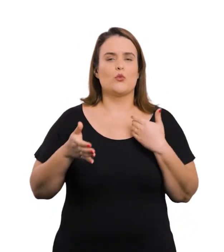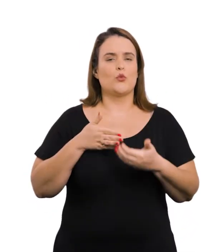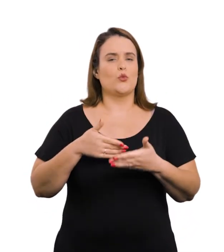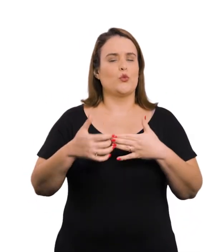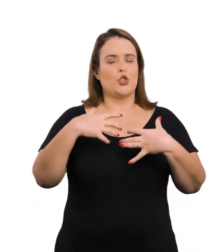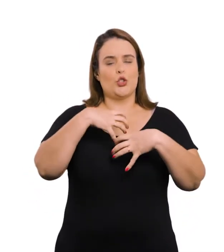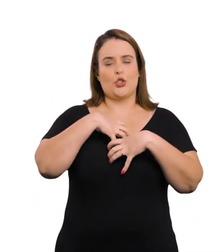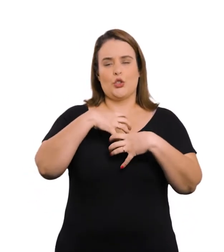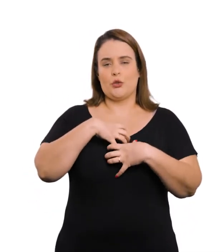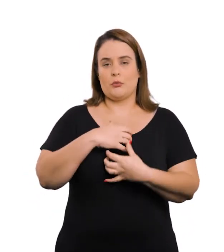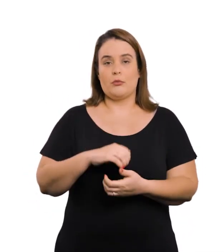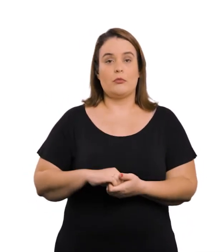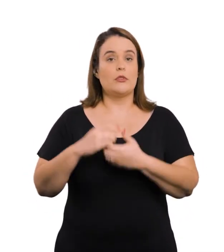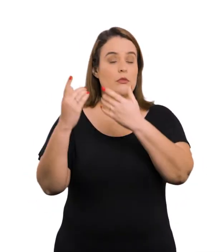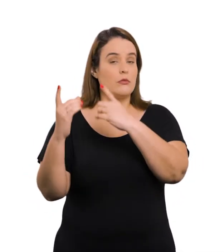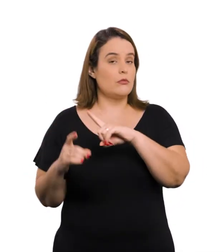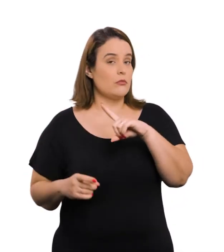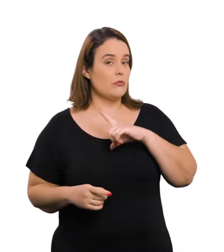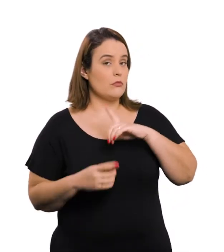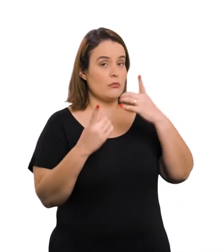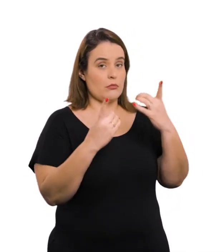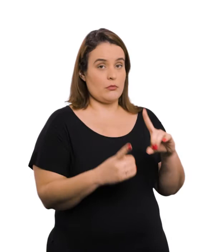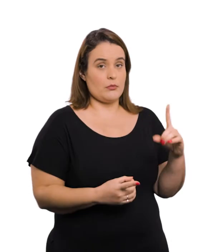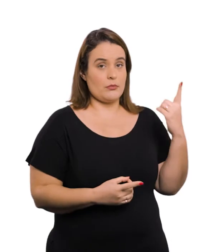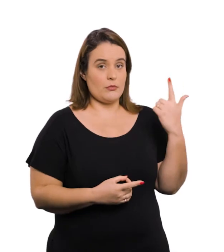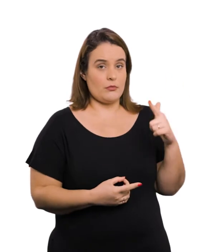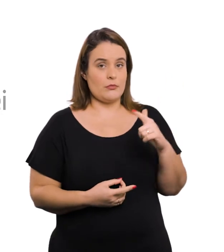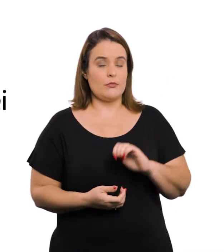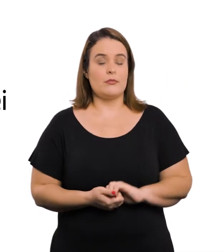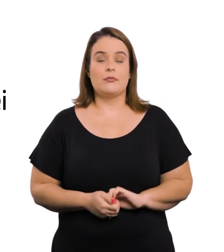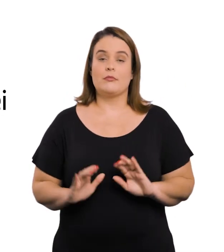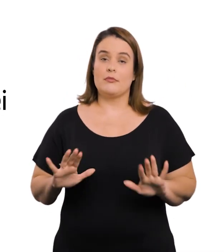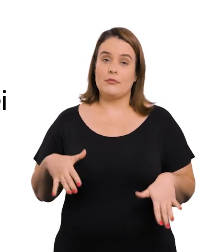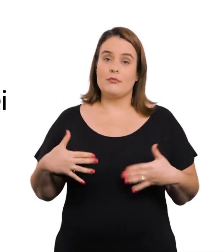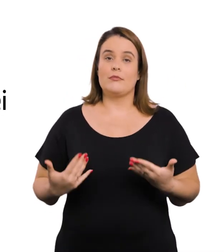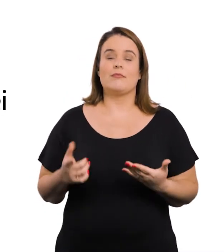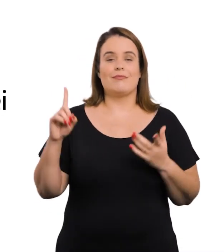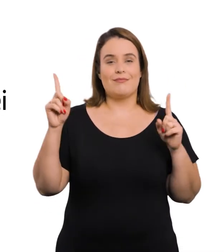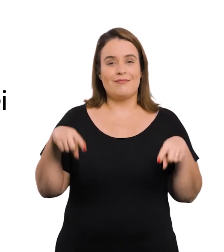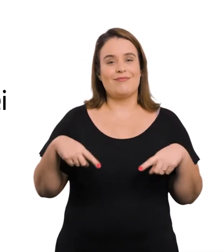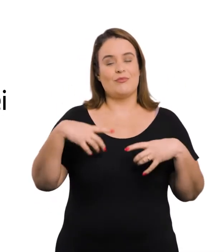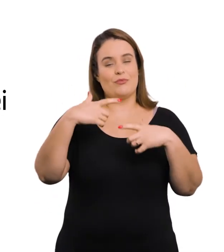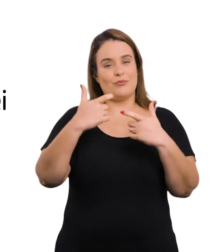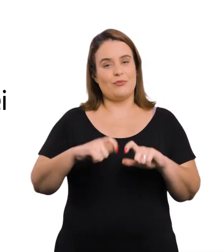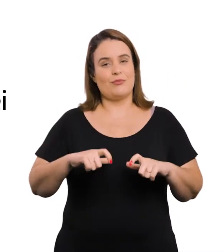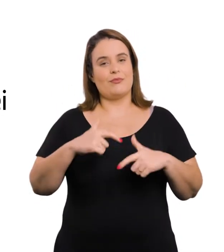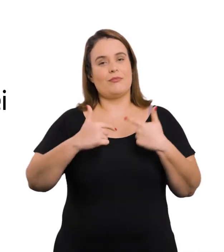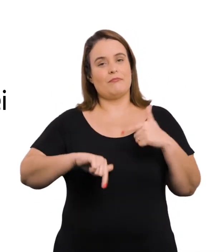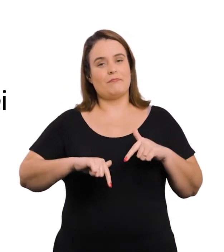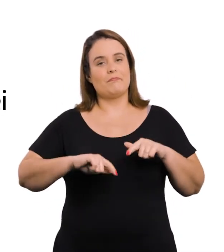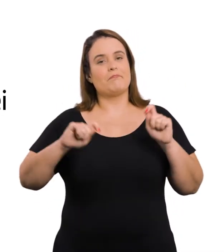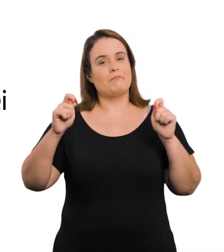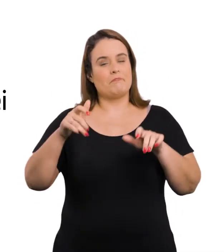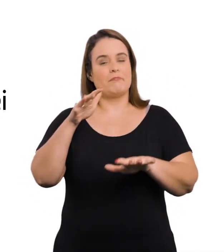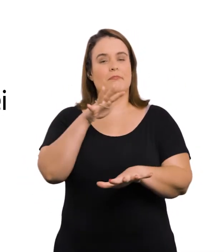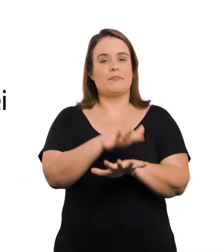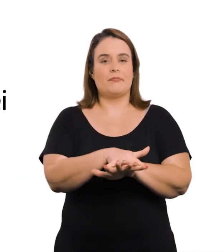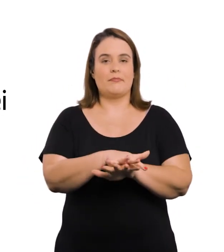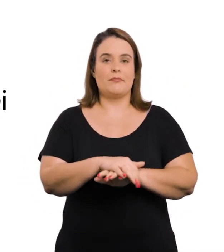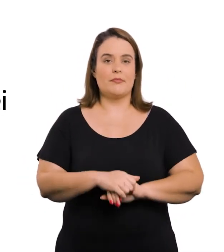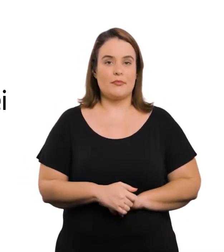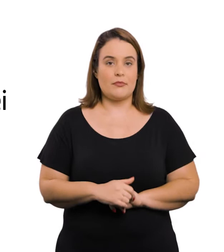possibilitando qualquer tipo de candidato, com ou sem deficiência. Desse modo, torna-se o ambiente de trabalho